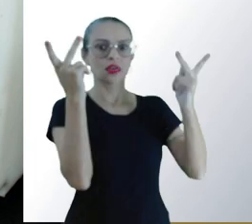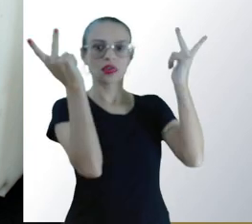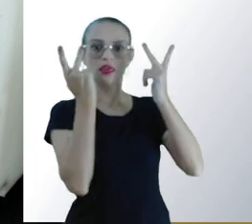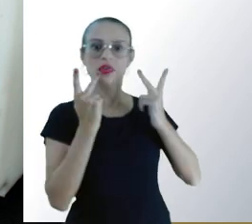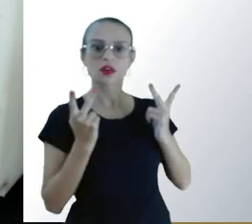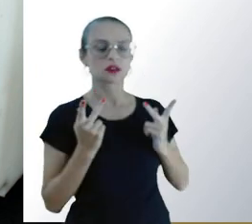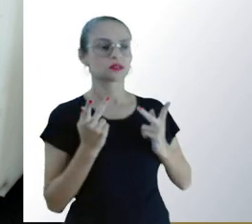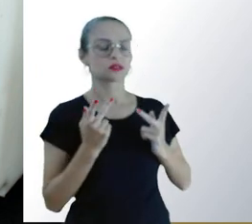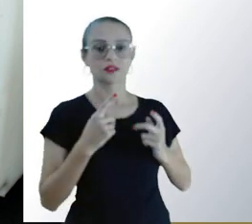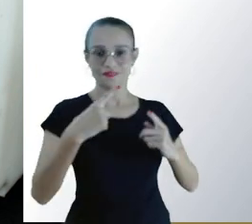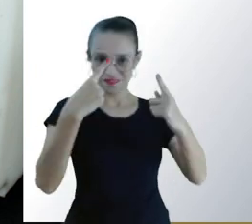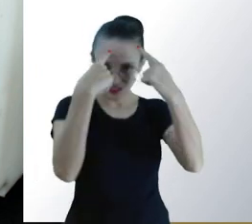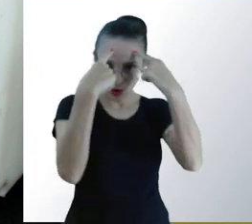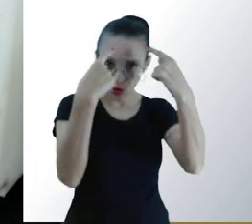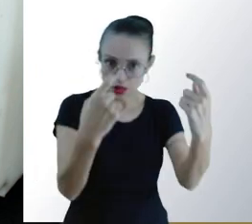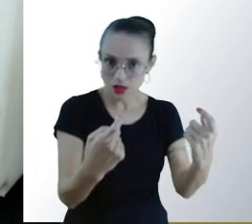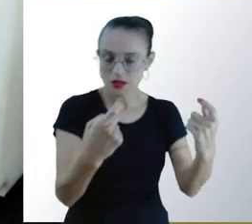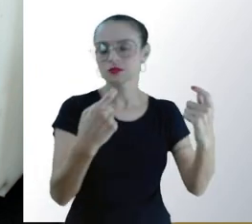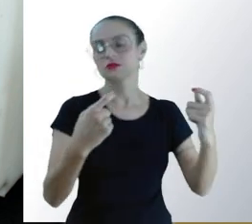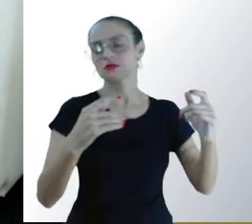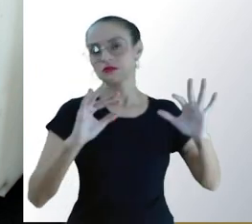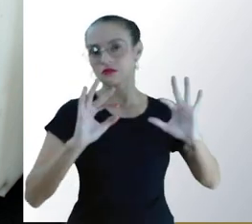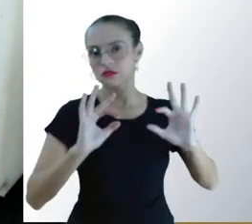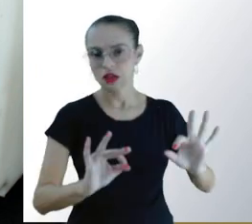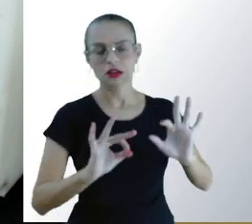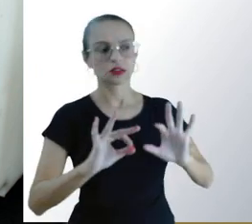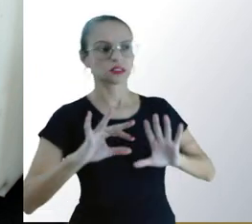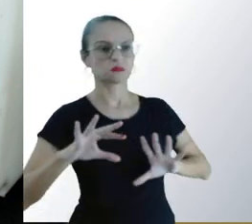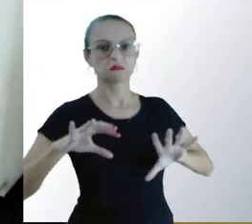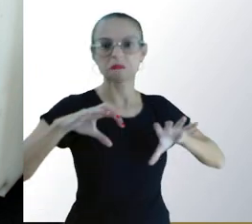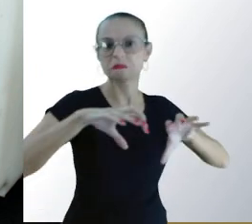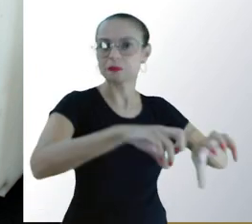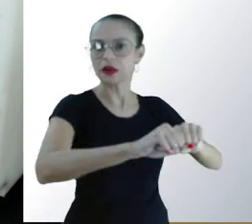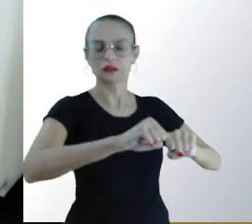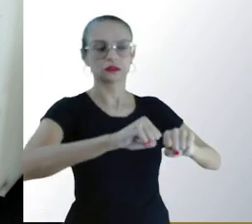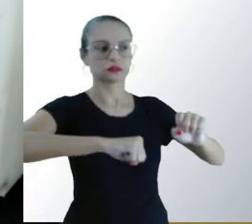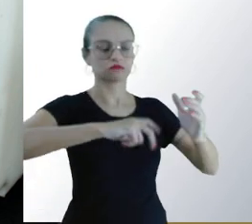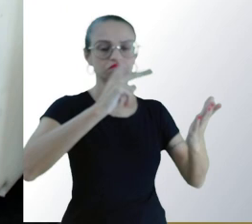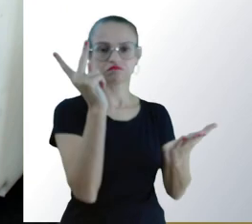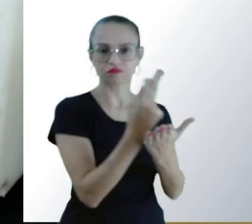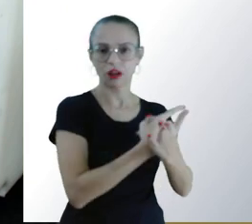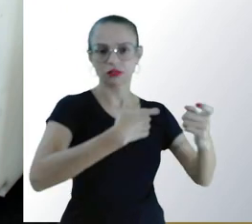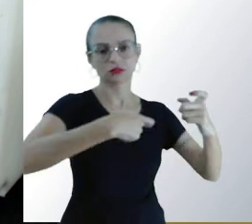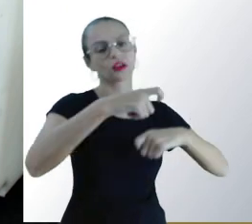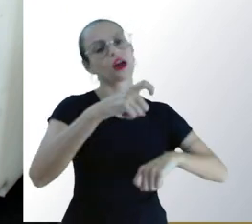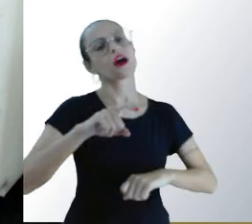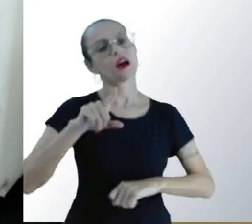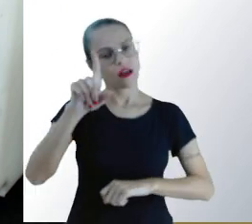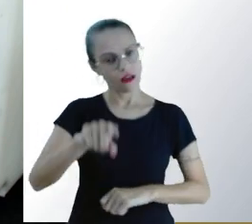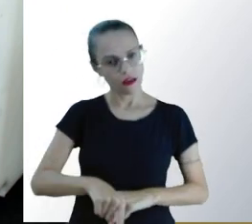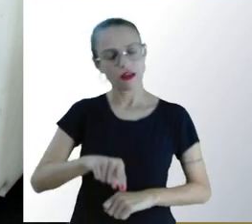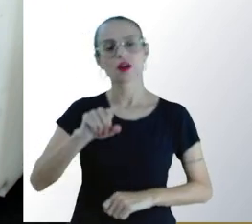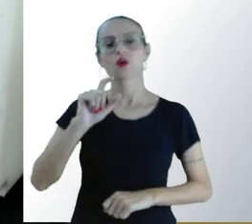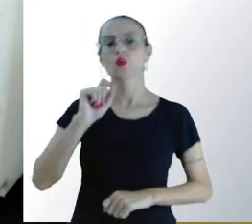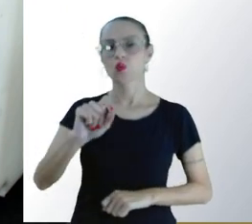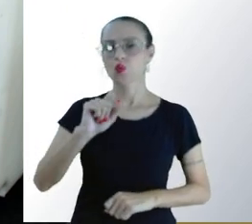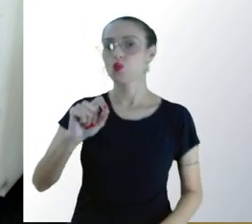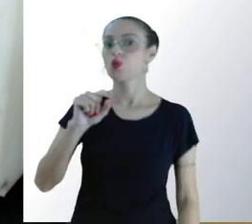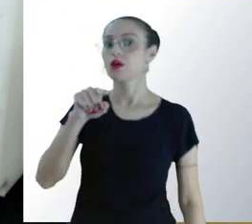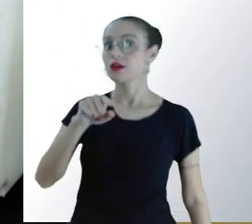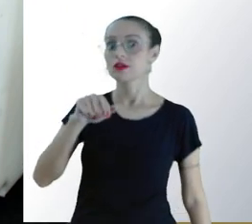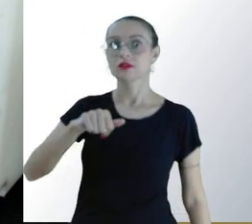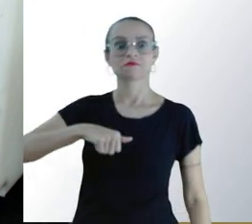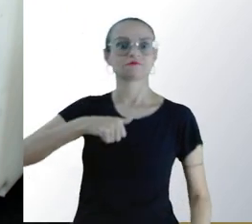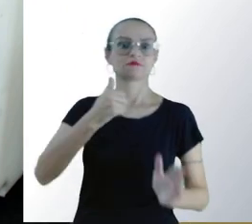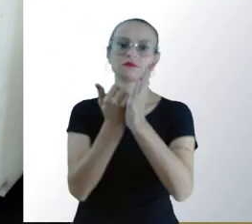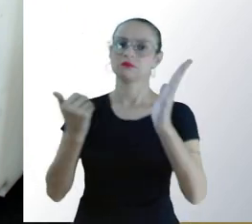mediante ameaça ou violência, né, a imobilização para que esse ato sexual ocorra, aí a gente tem essa conduta que é que é muito